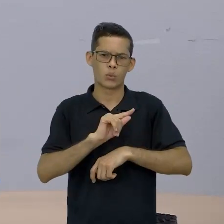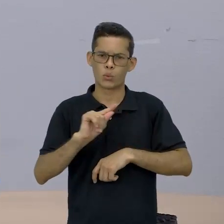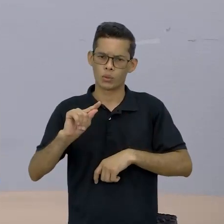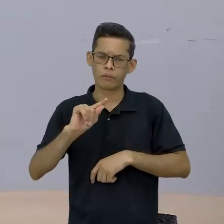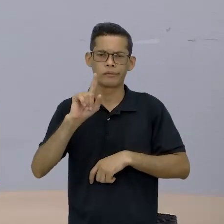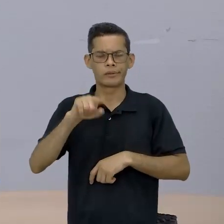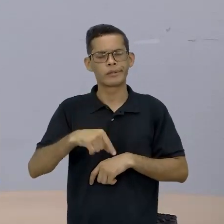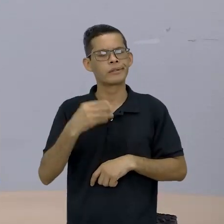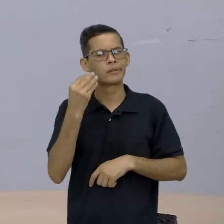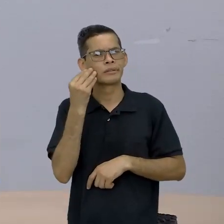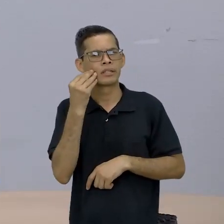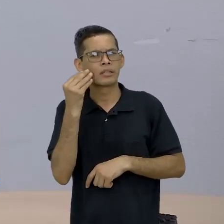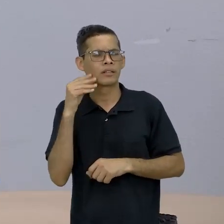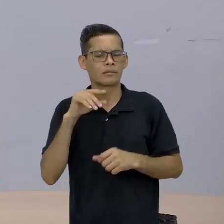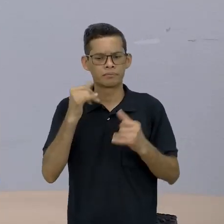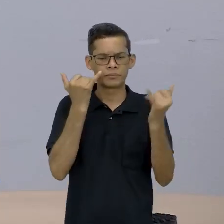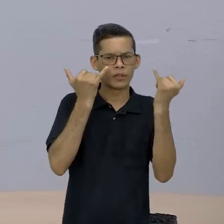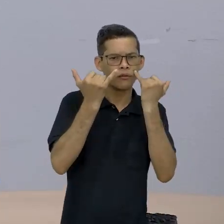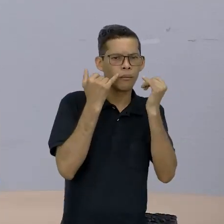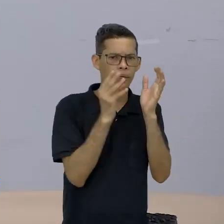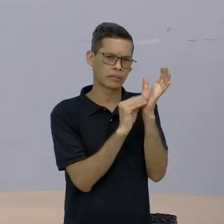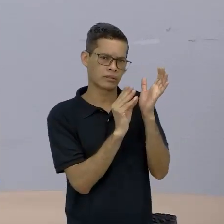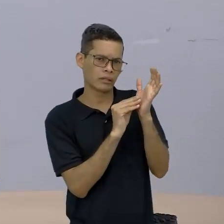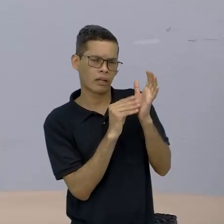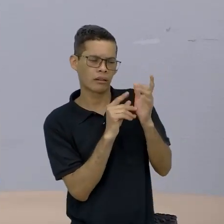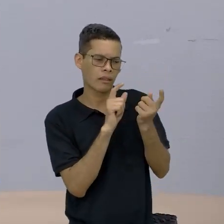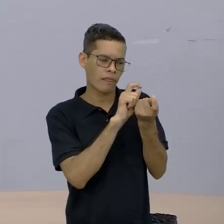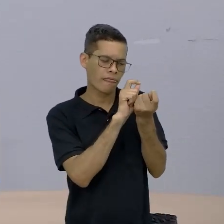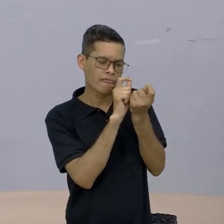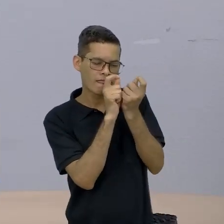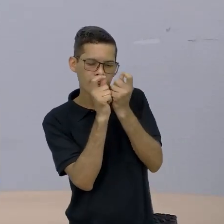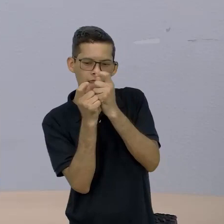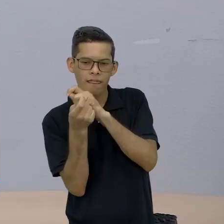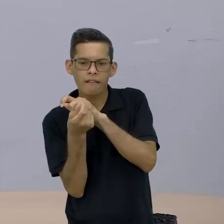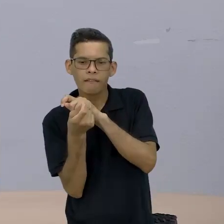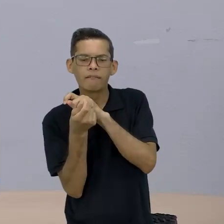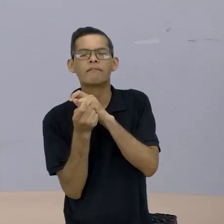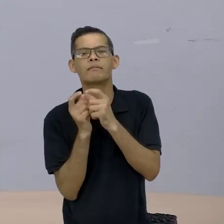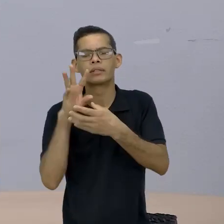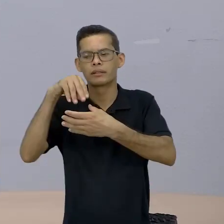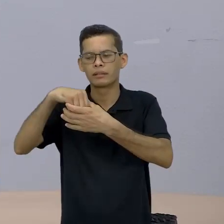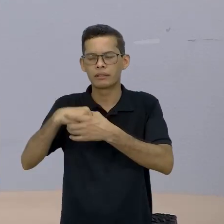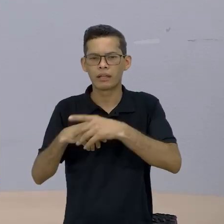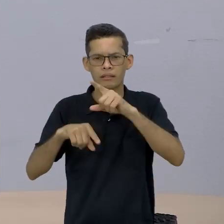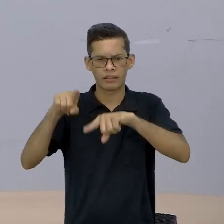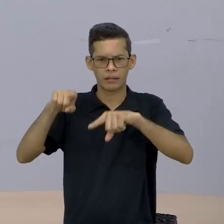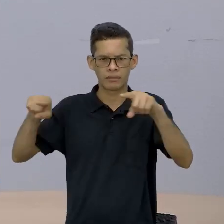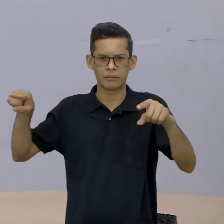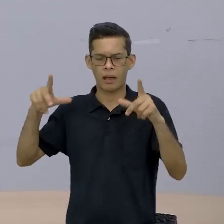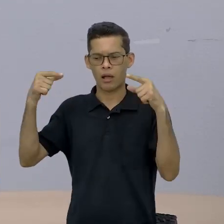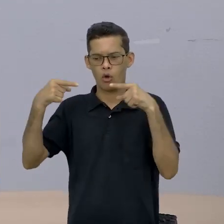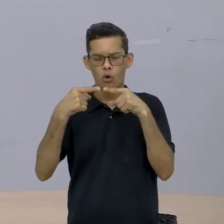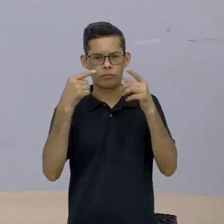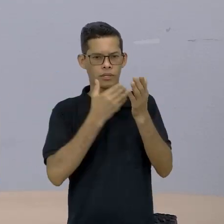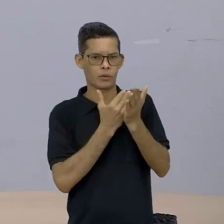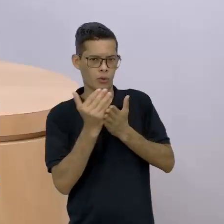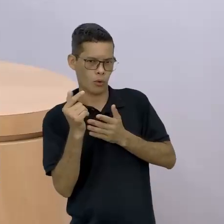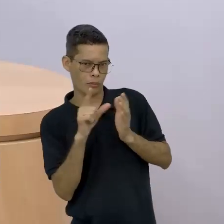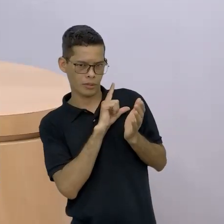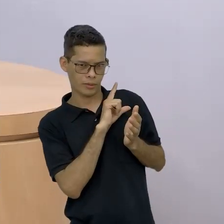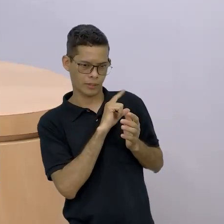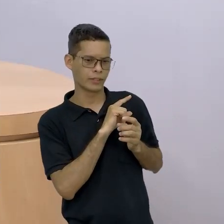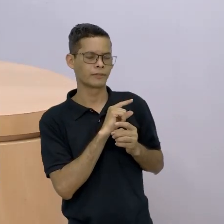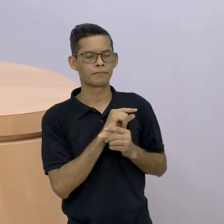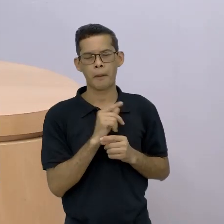tentando moldar os dados para que ele caiba na hipótese que você construiu lá no início. Então,